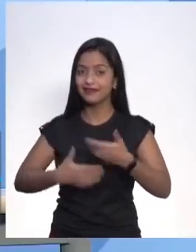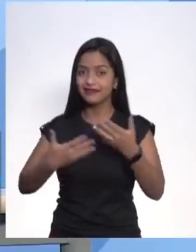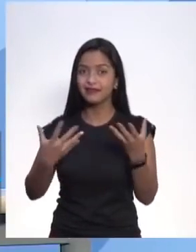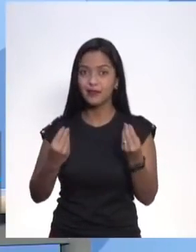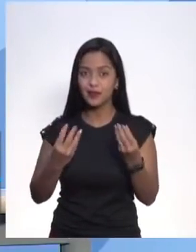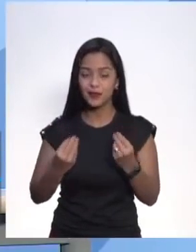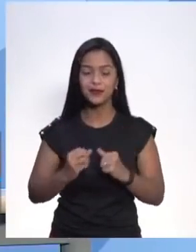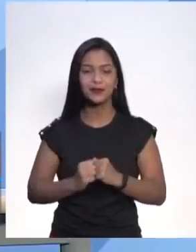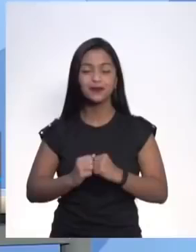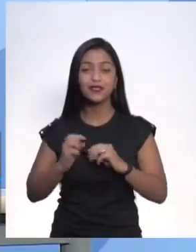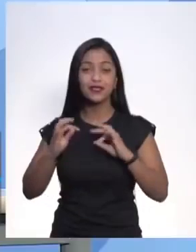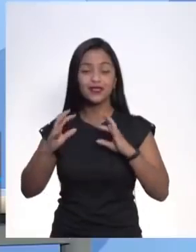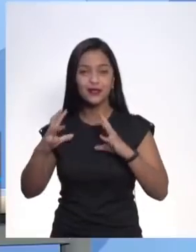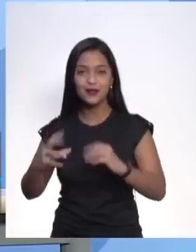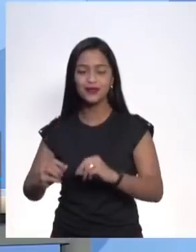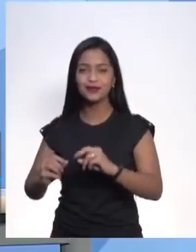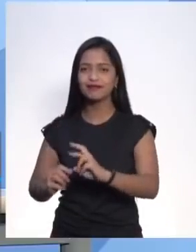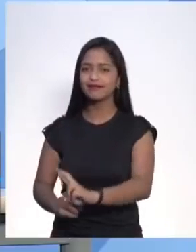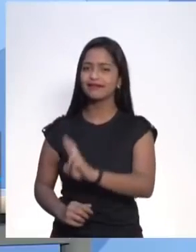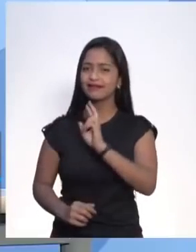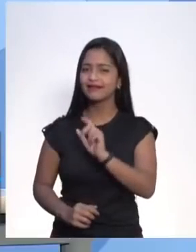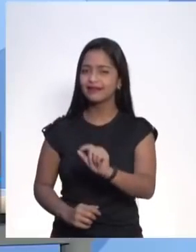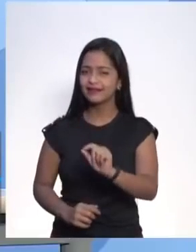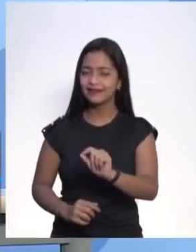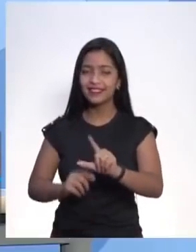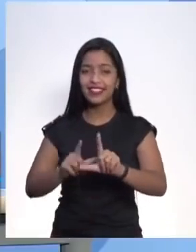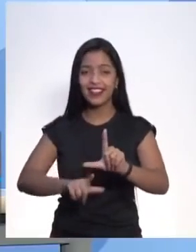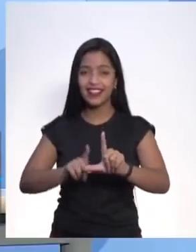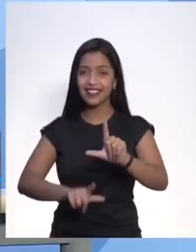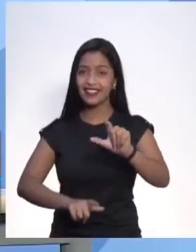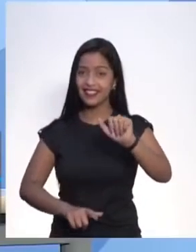todos responderam que a letra A,